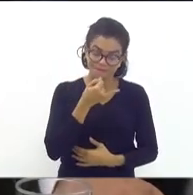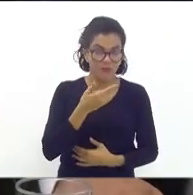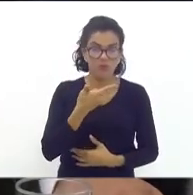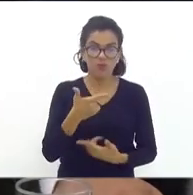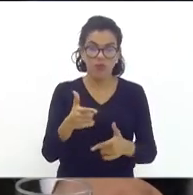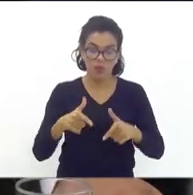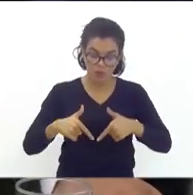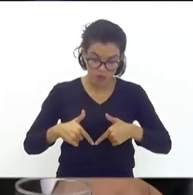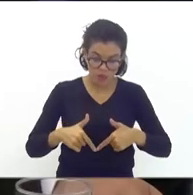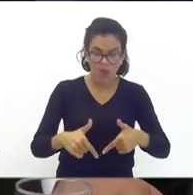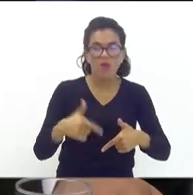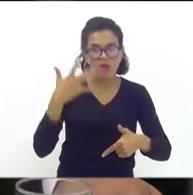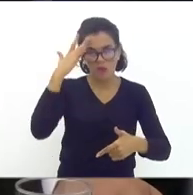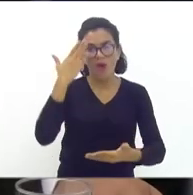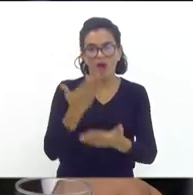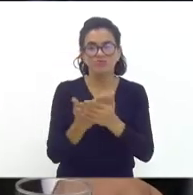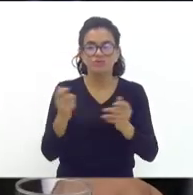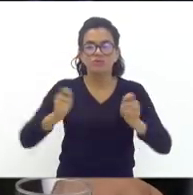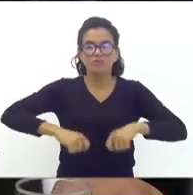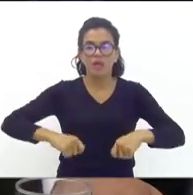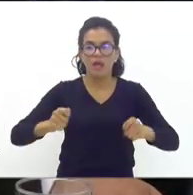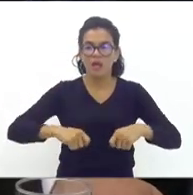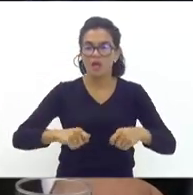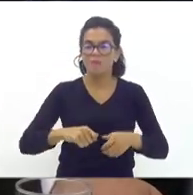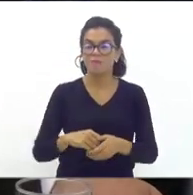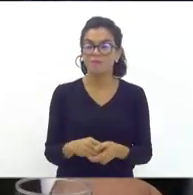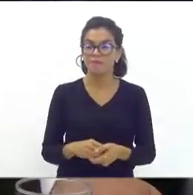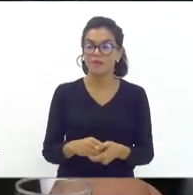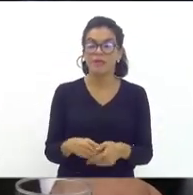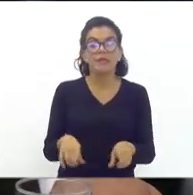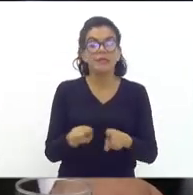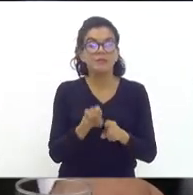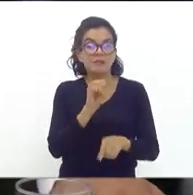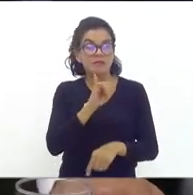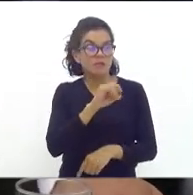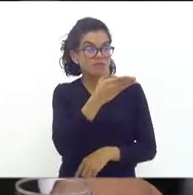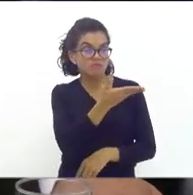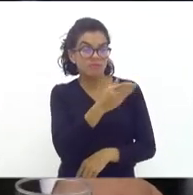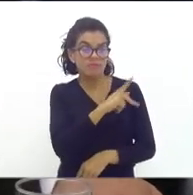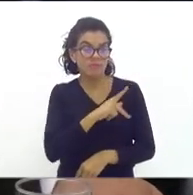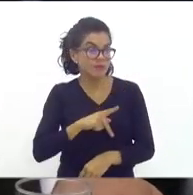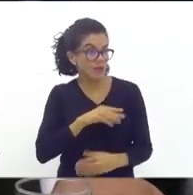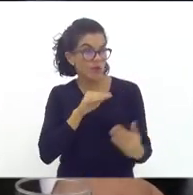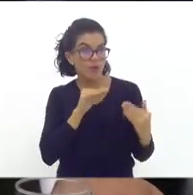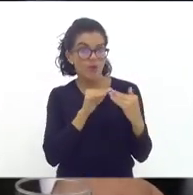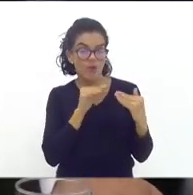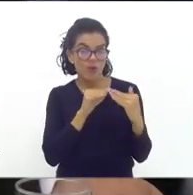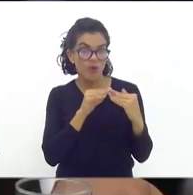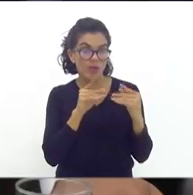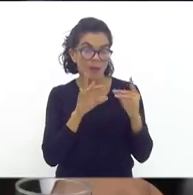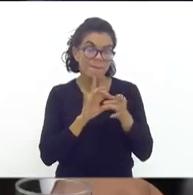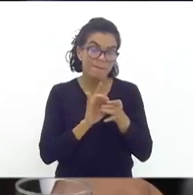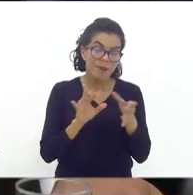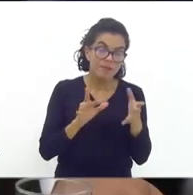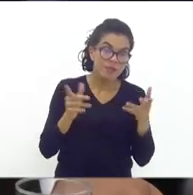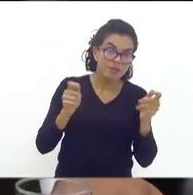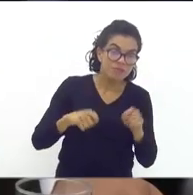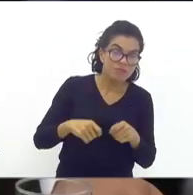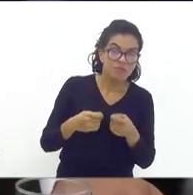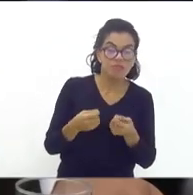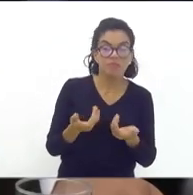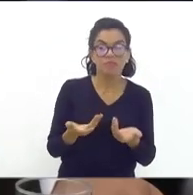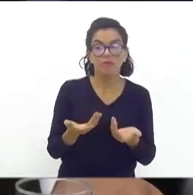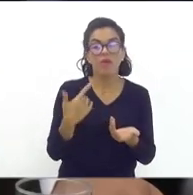fazer eu creio que há e se vossa excelência concordar E permitir e achar pertinente